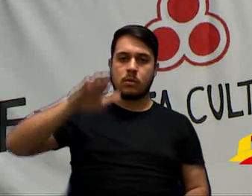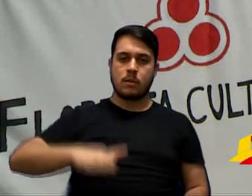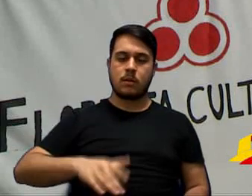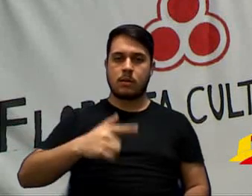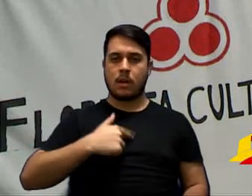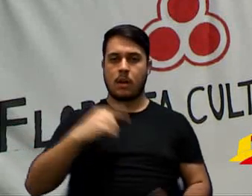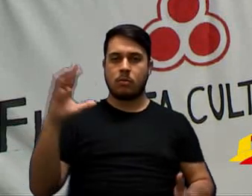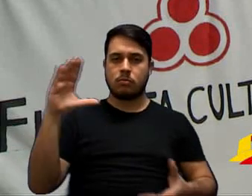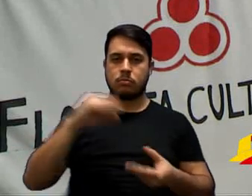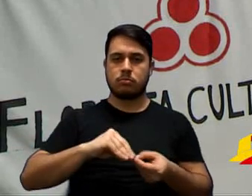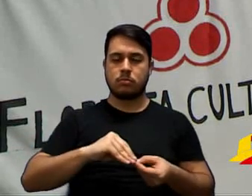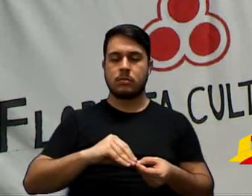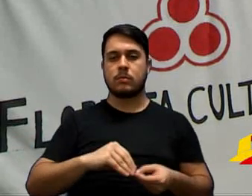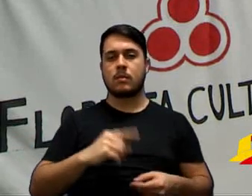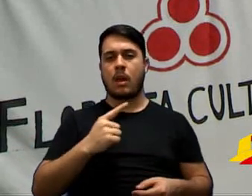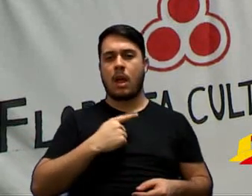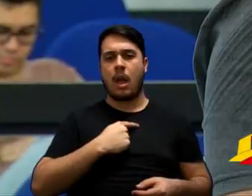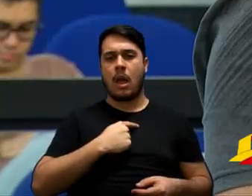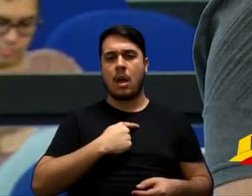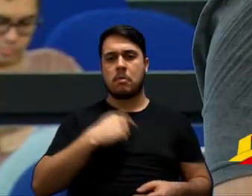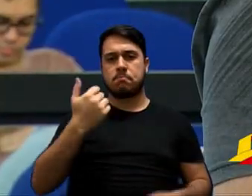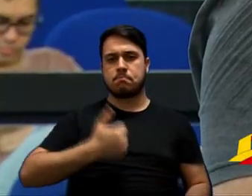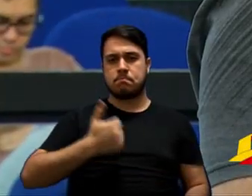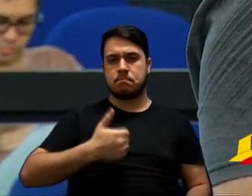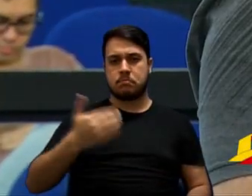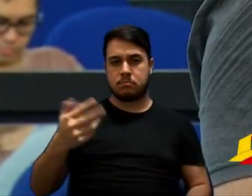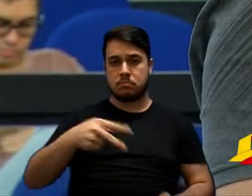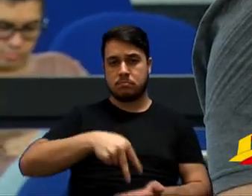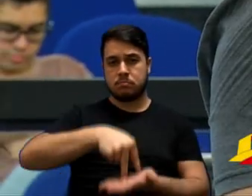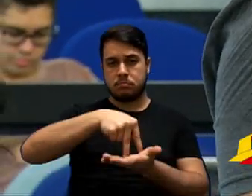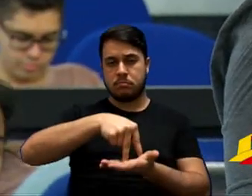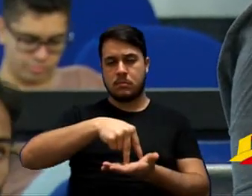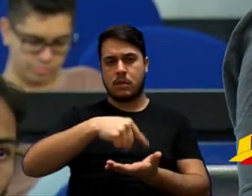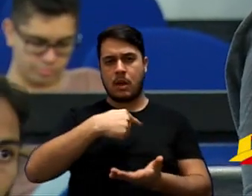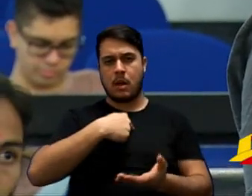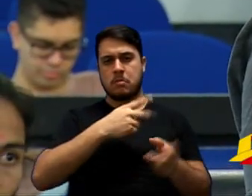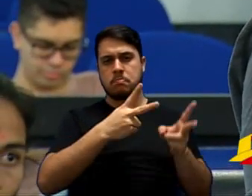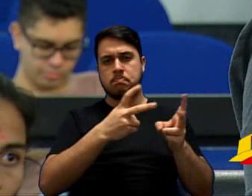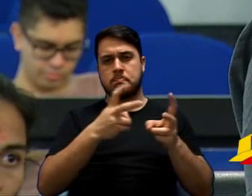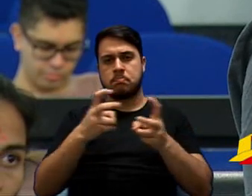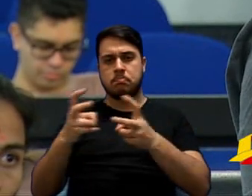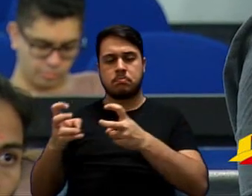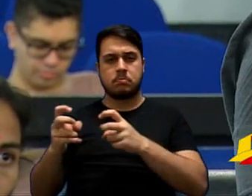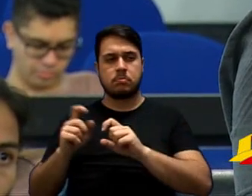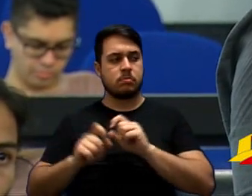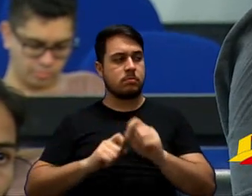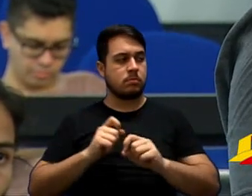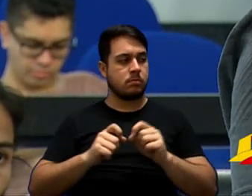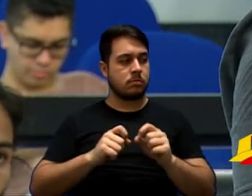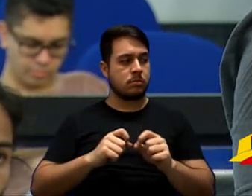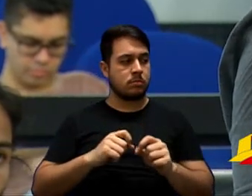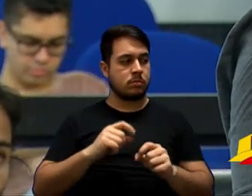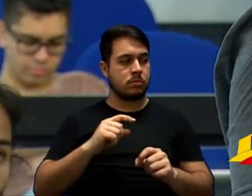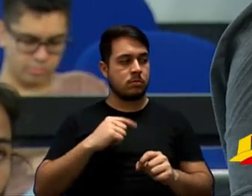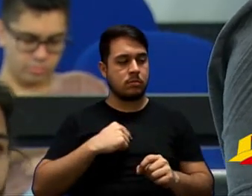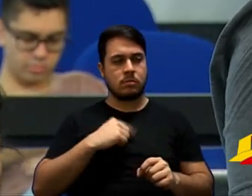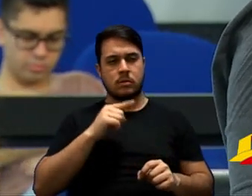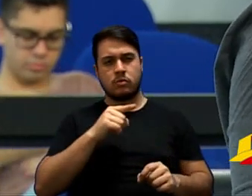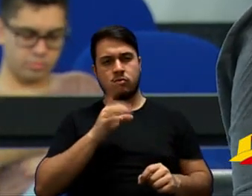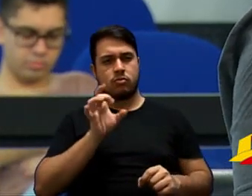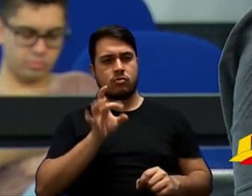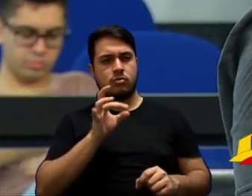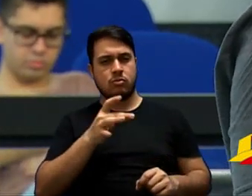pelo que eu percebi primeira vez que eu vim aqui é ambiental que estão totalmente na defensiva só observando